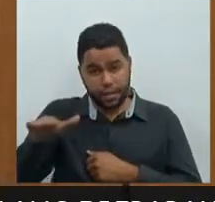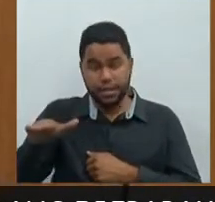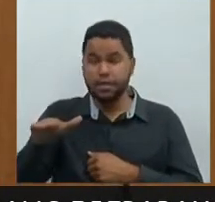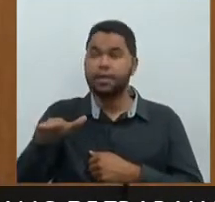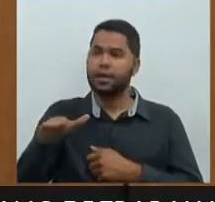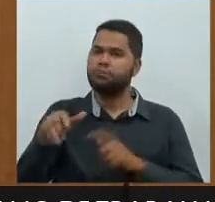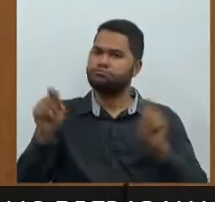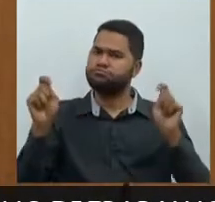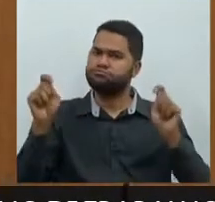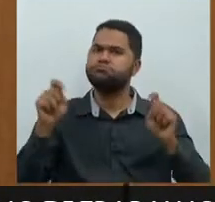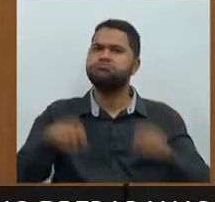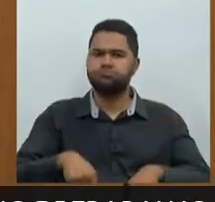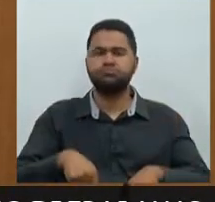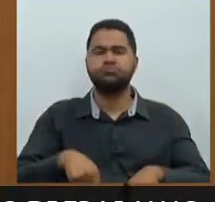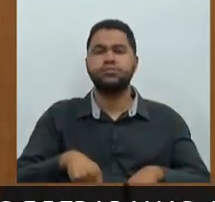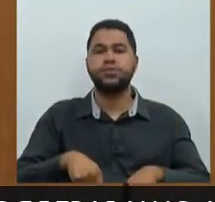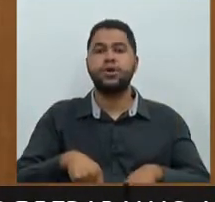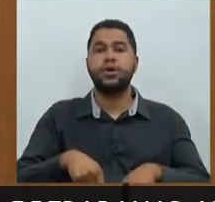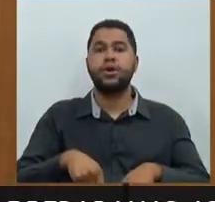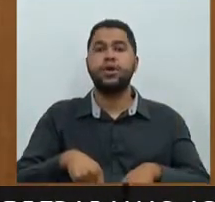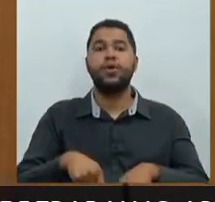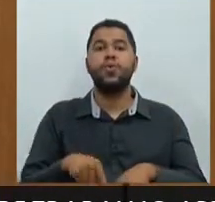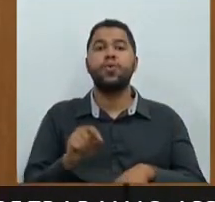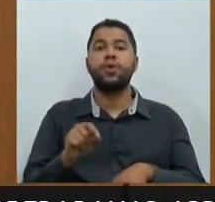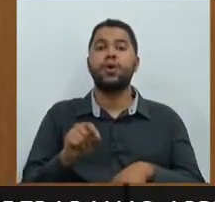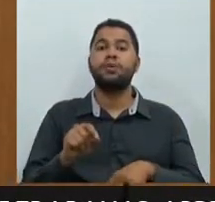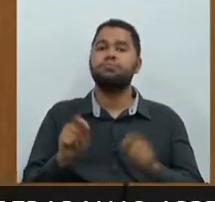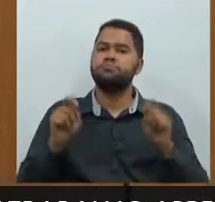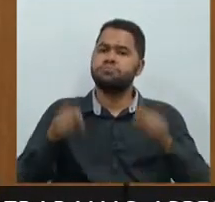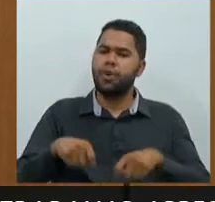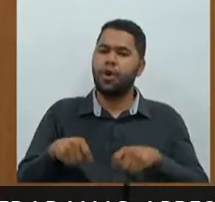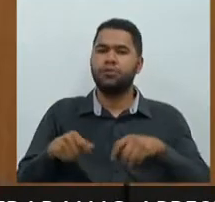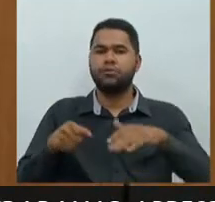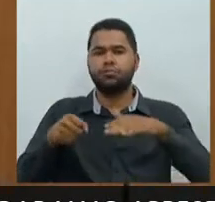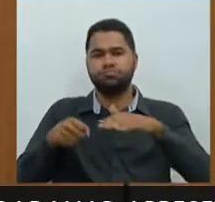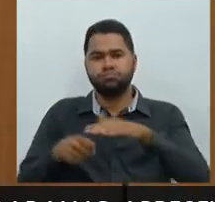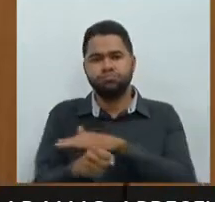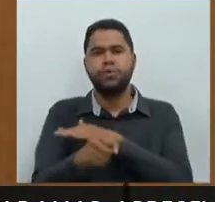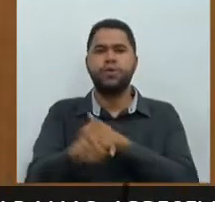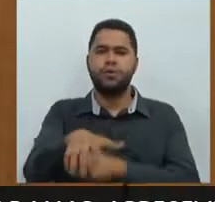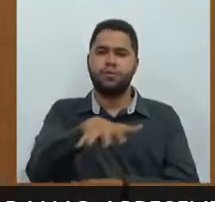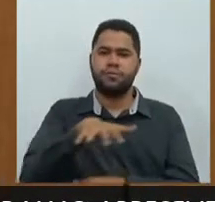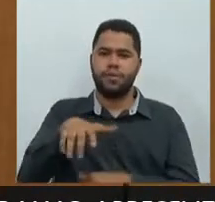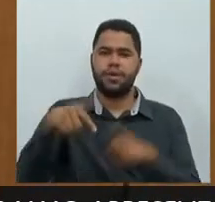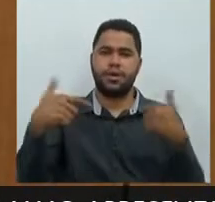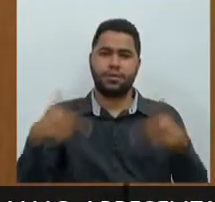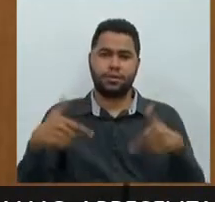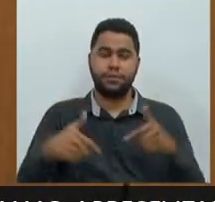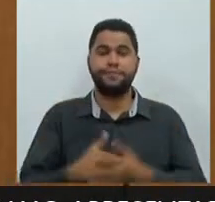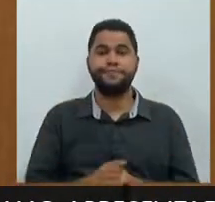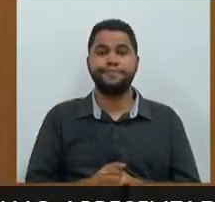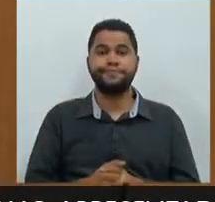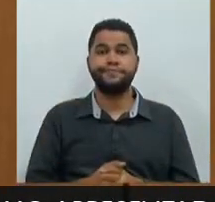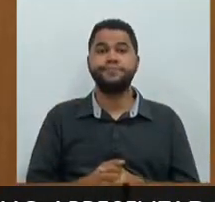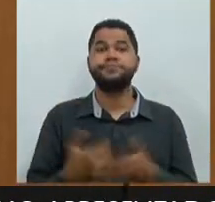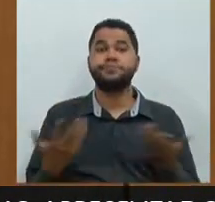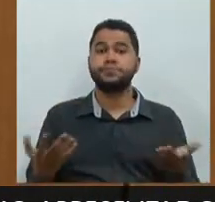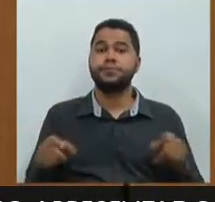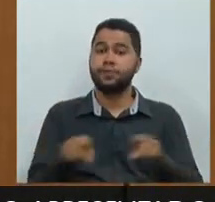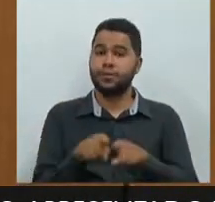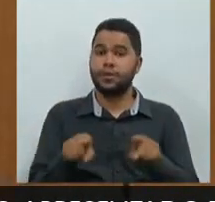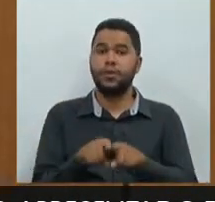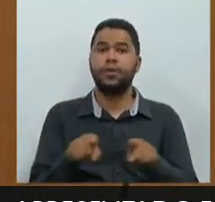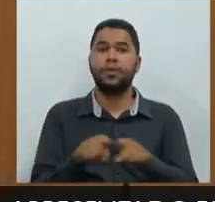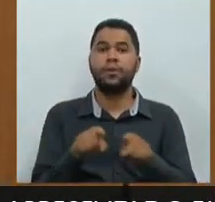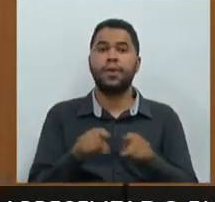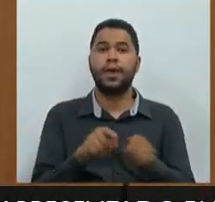sejam capacitadas, né, para que eles possam ser inseridos no mercado de trabalho. Ao nosso lado tem a Escola Fundação Dom